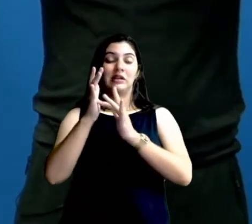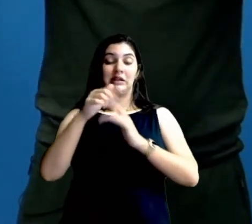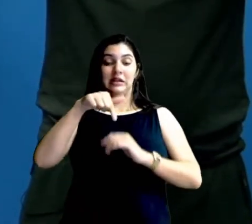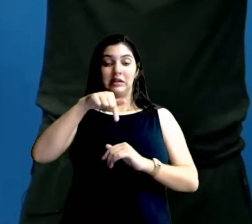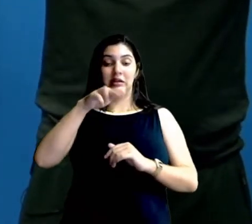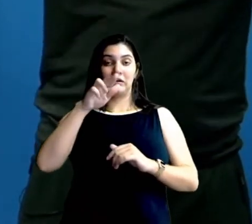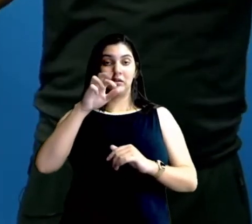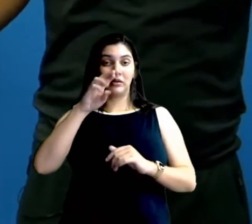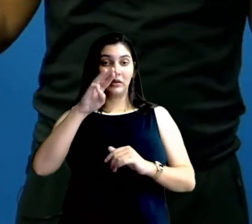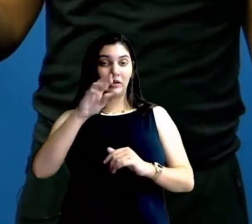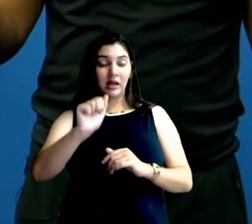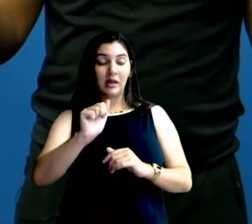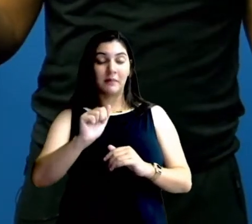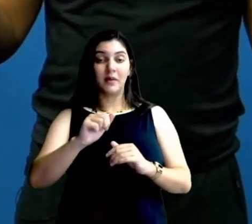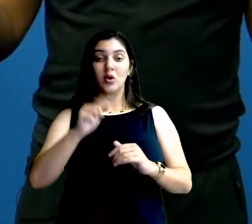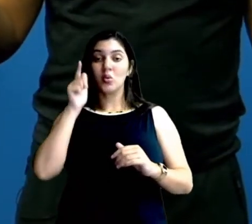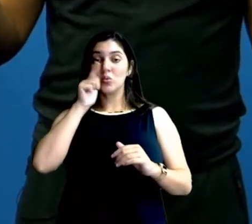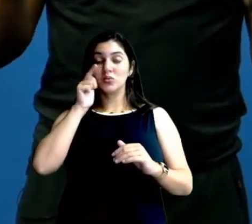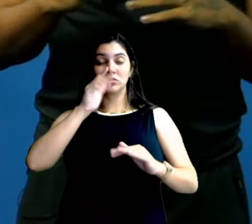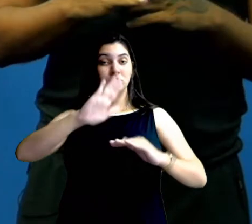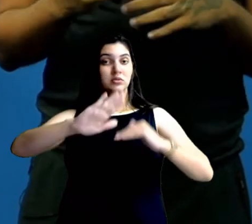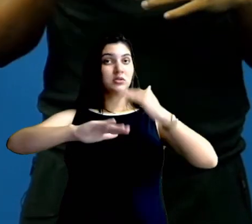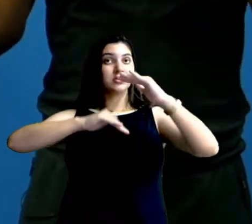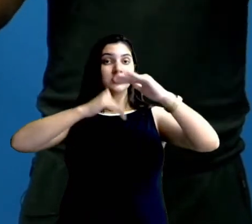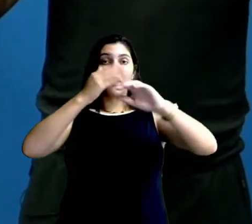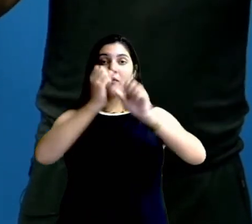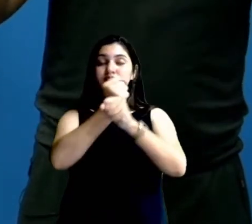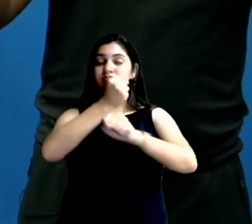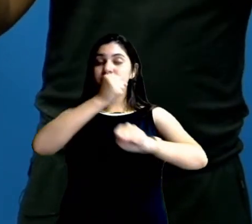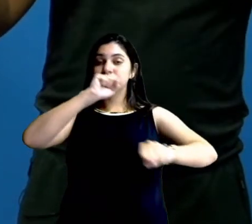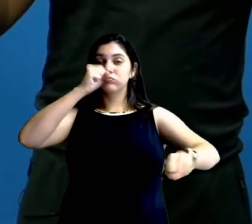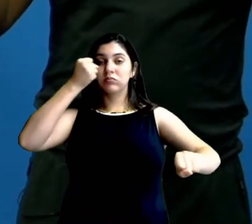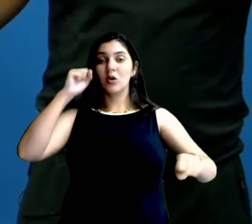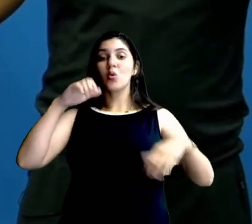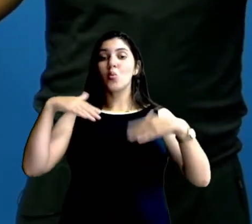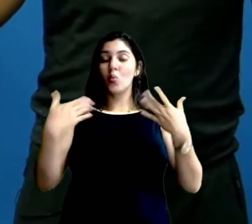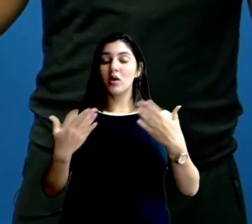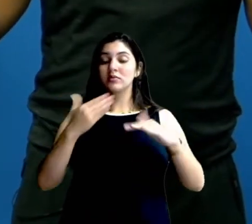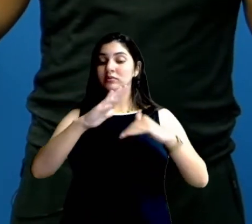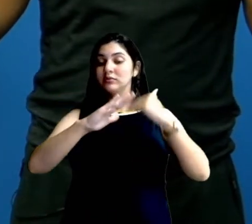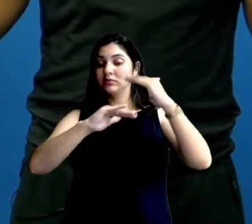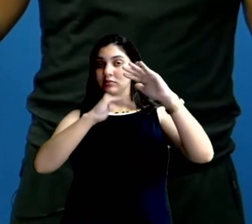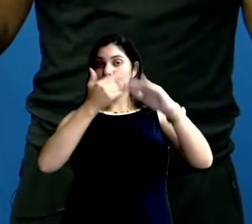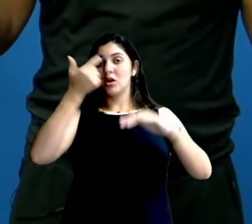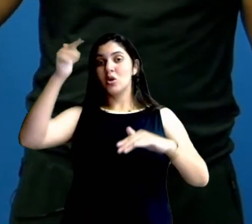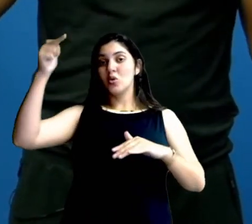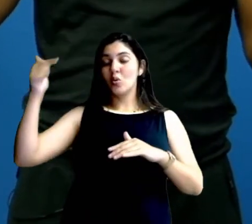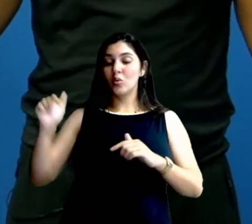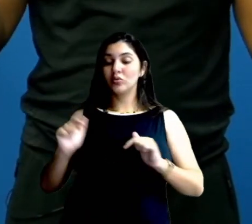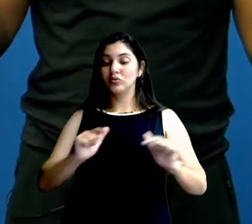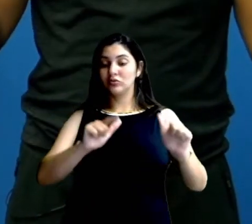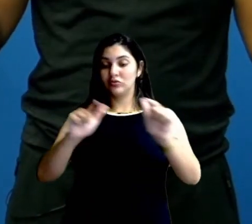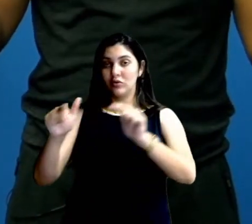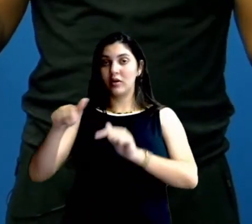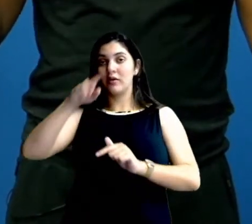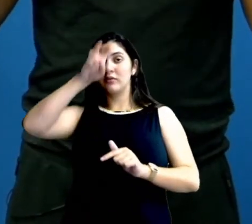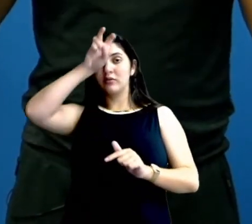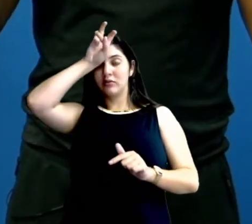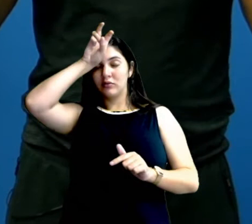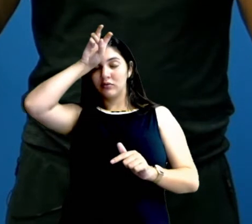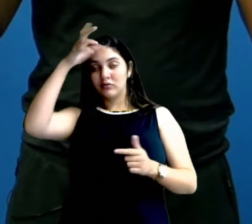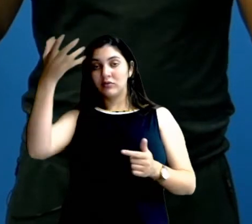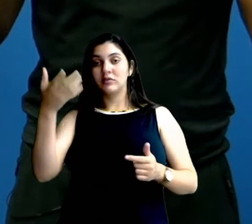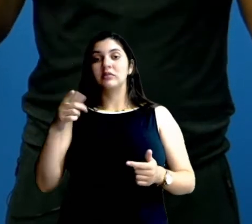ou seja ela se desenvolveu grandemente certo enquanto ela tava se envolvendo em outras regiões como Egito e na Mesopotâmia